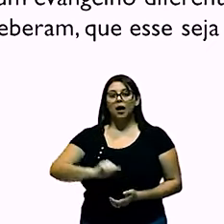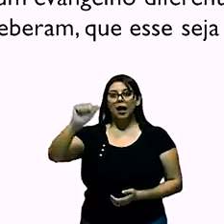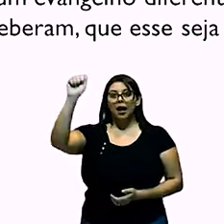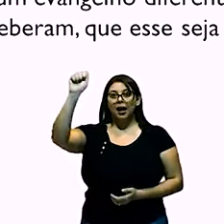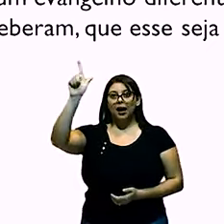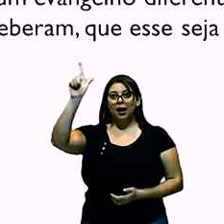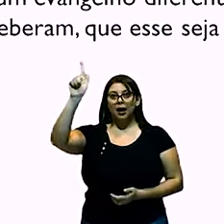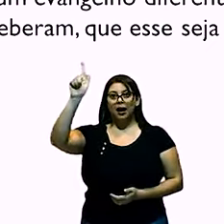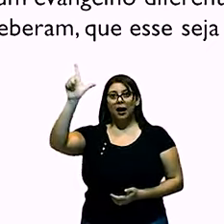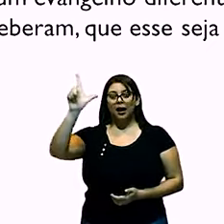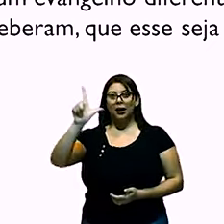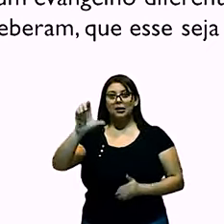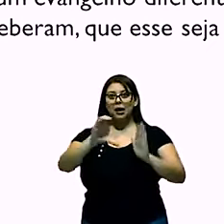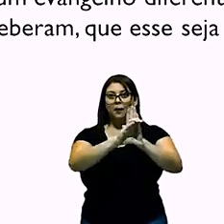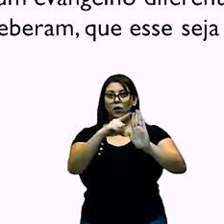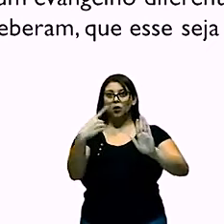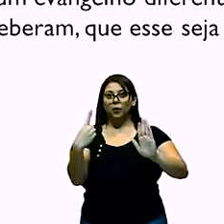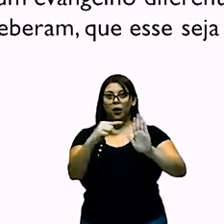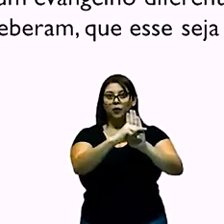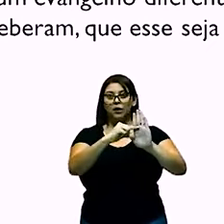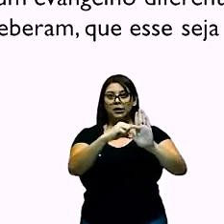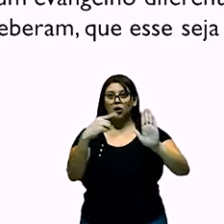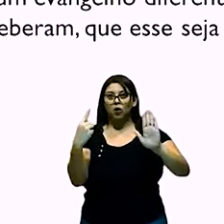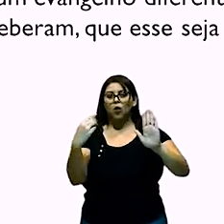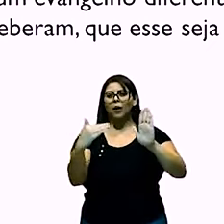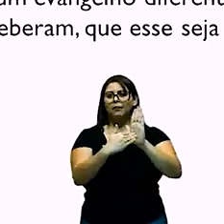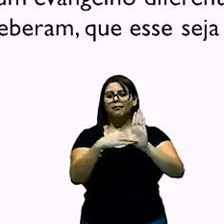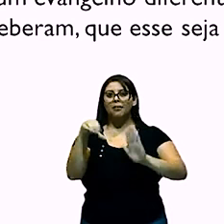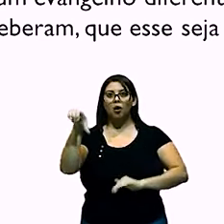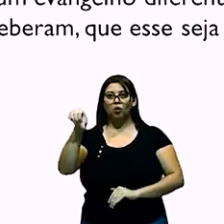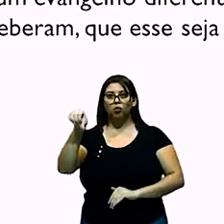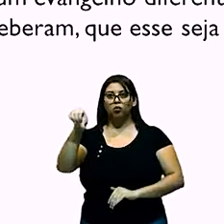1, versículos 1 ao 9.